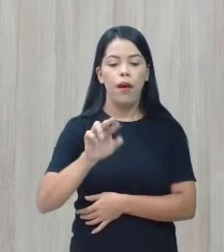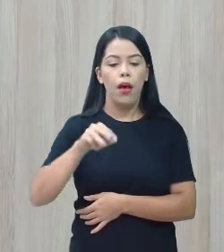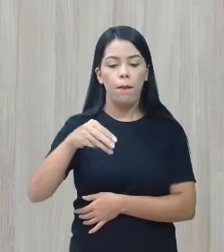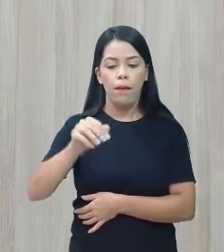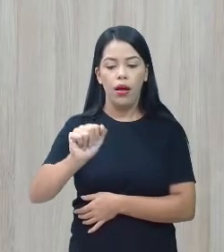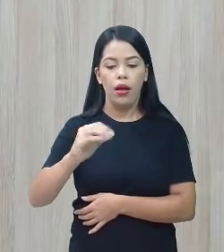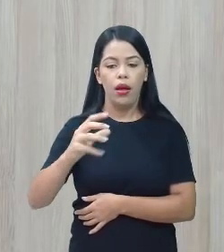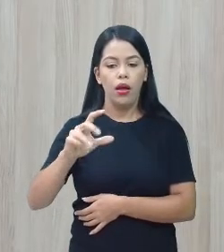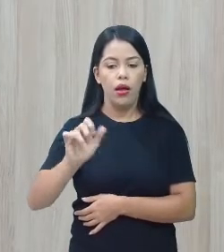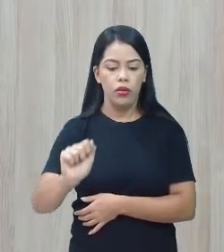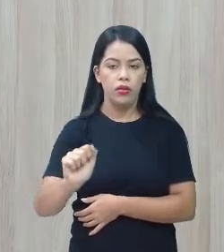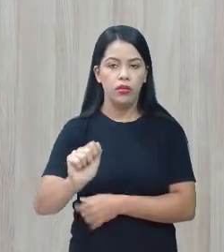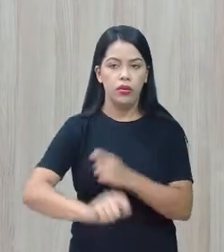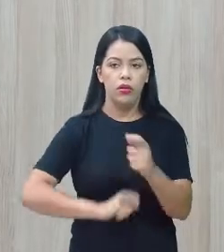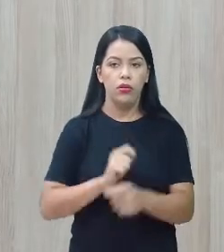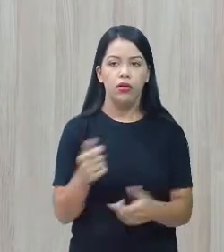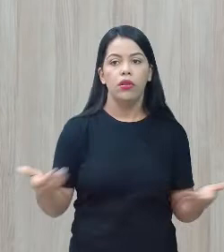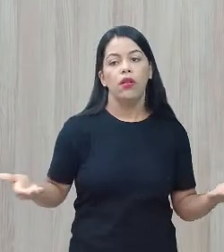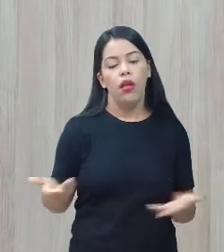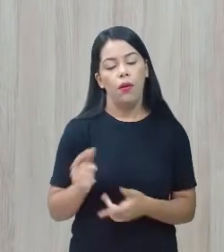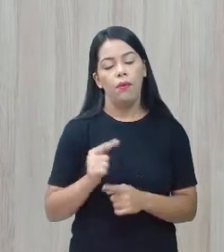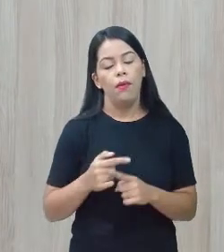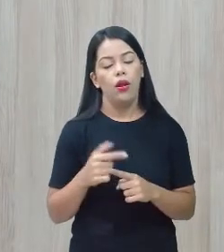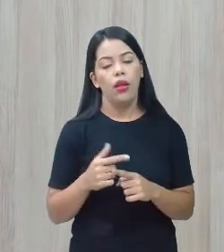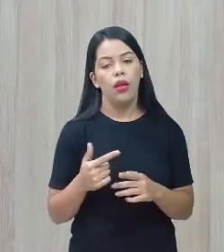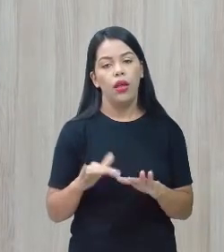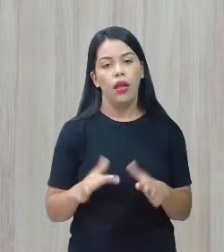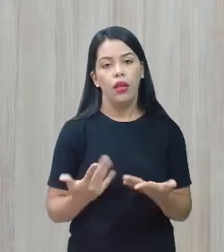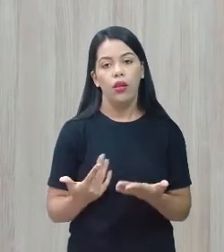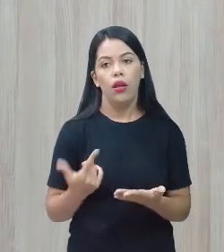são comuns, como, por exemplo, o novo acordo